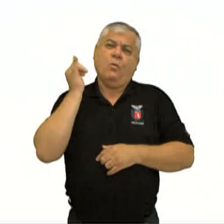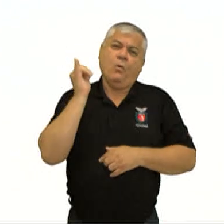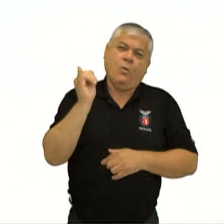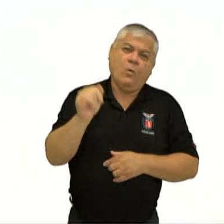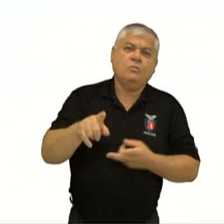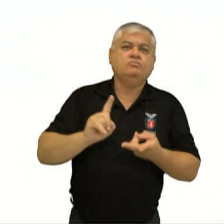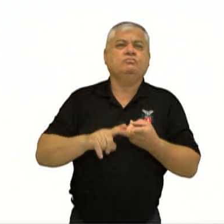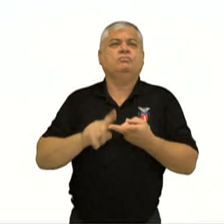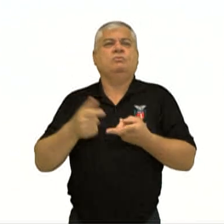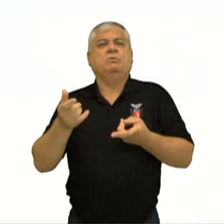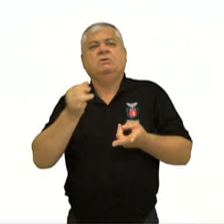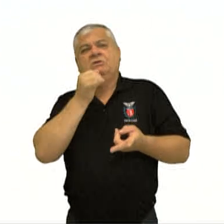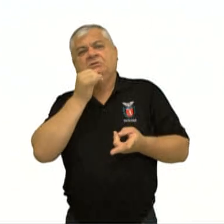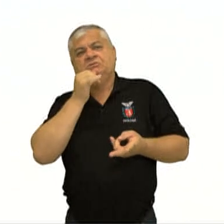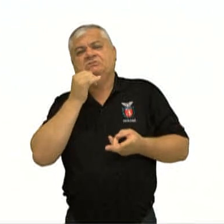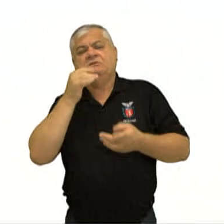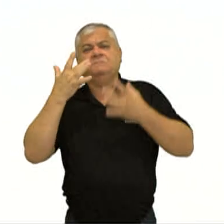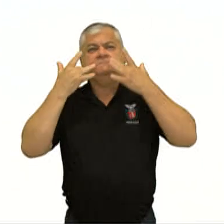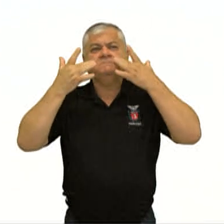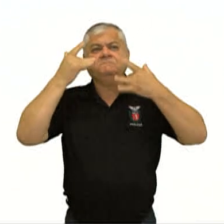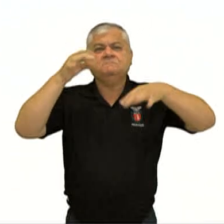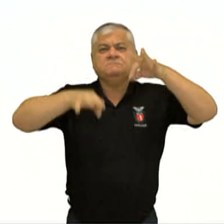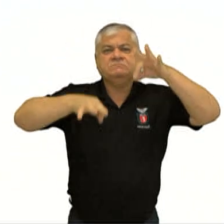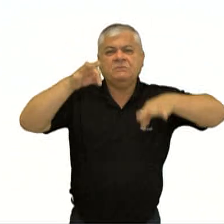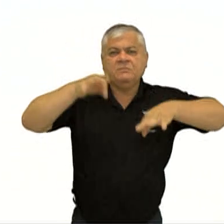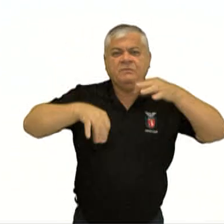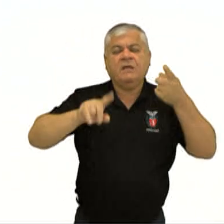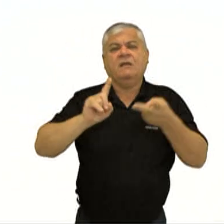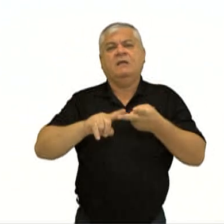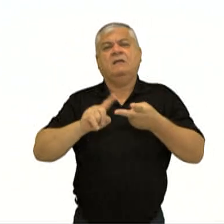né? Então, principalmente, pessoal, eles vão...